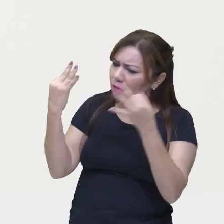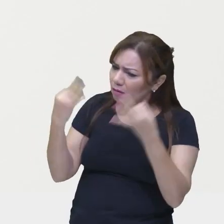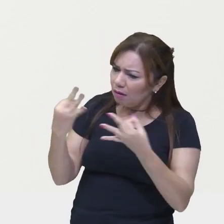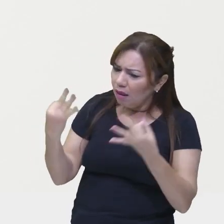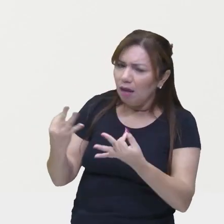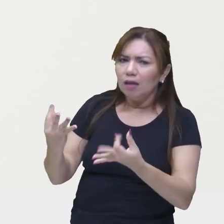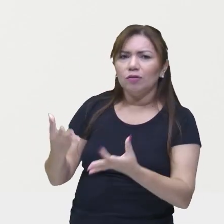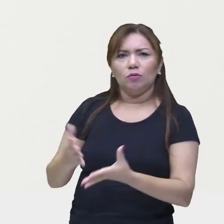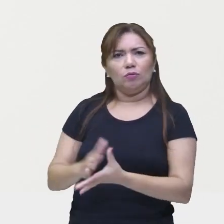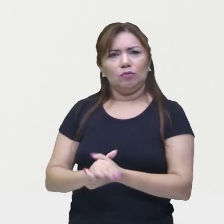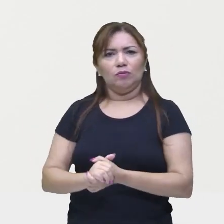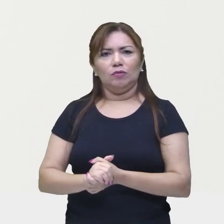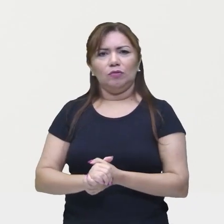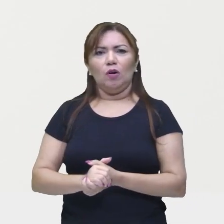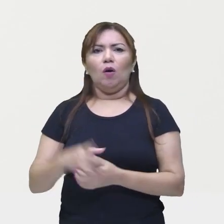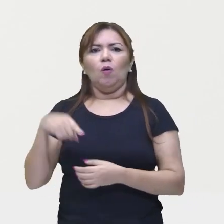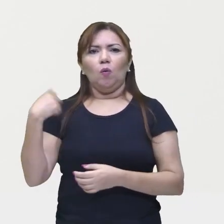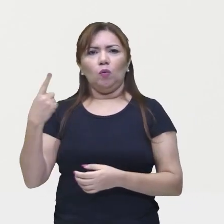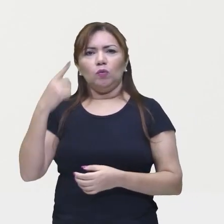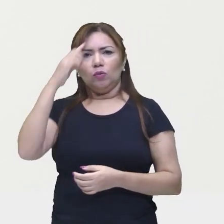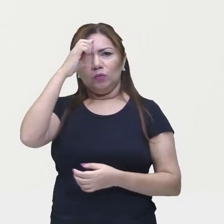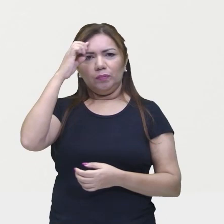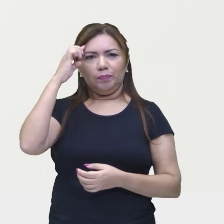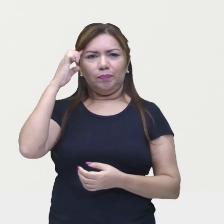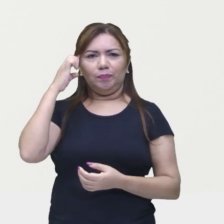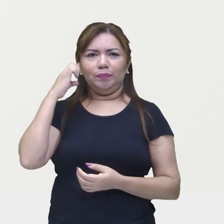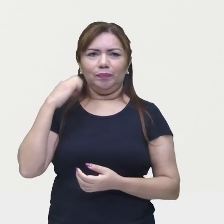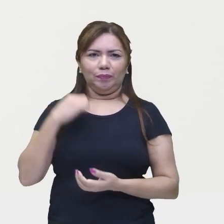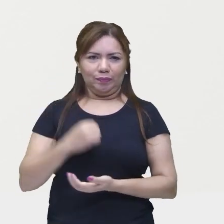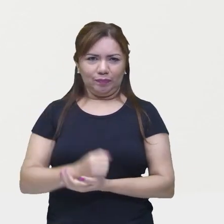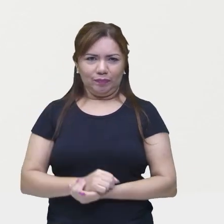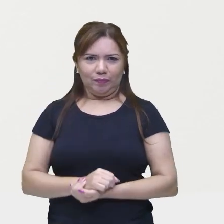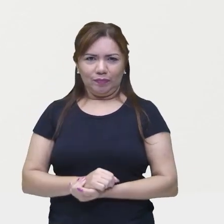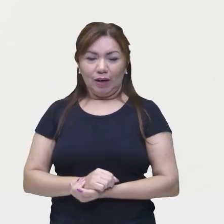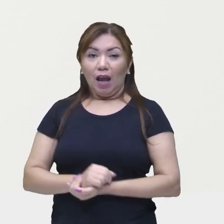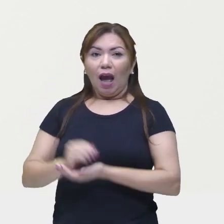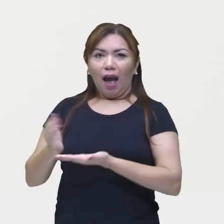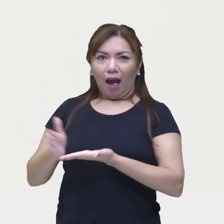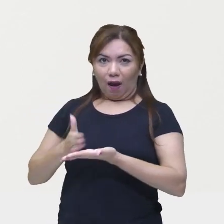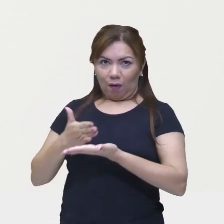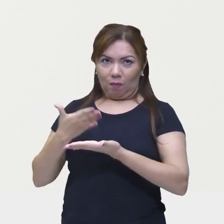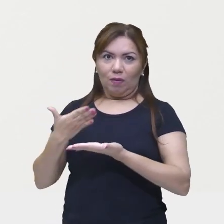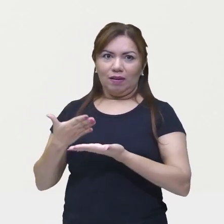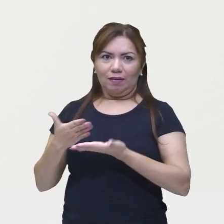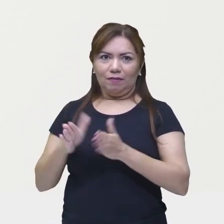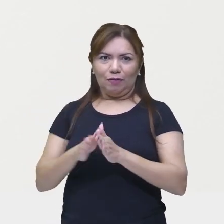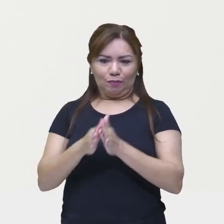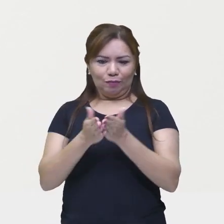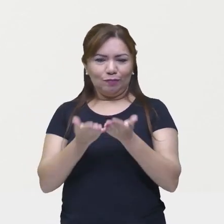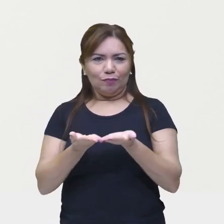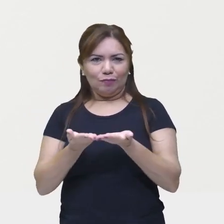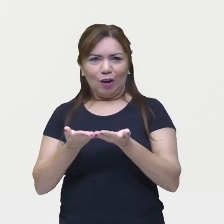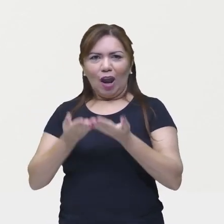Vamos ver qual é o nosso próximo suporte. A cigarra e a formiga.